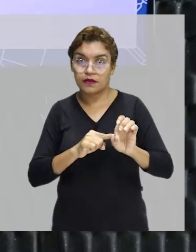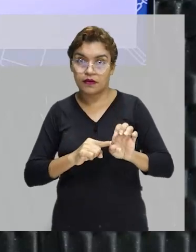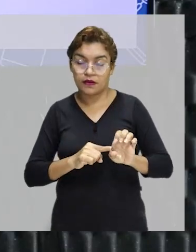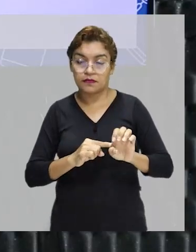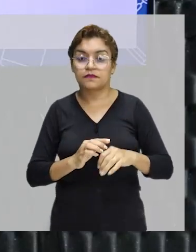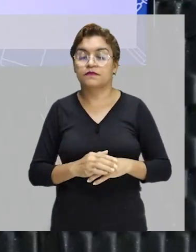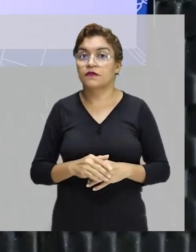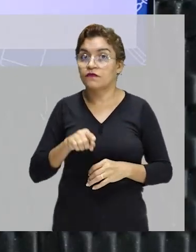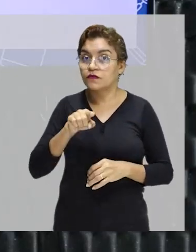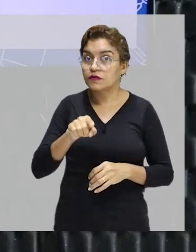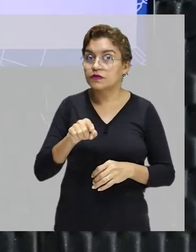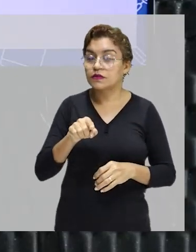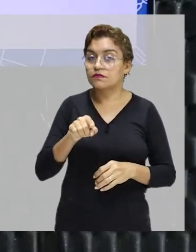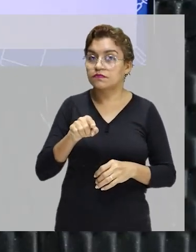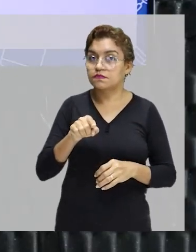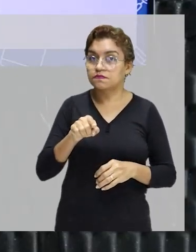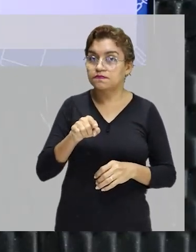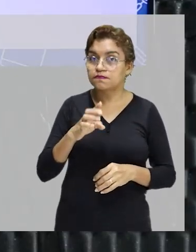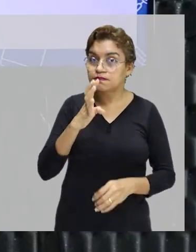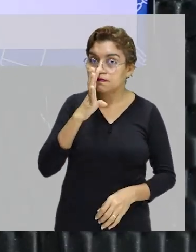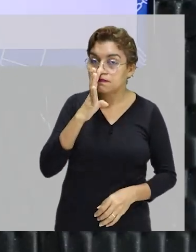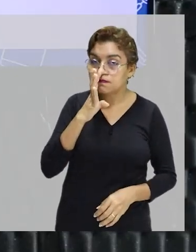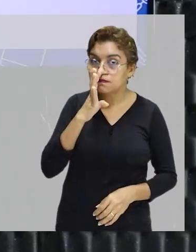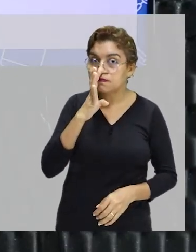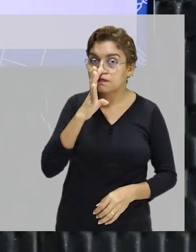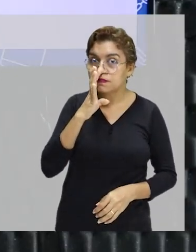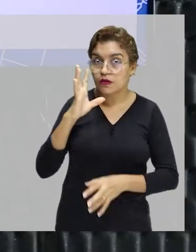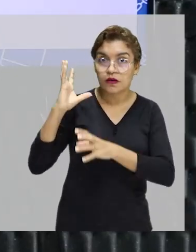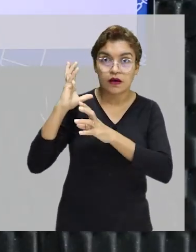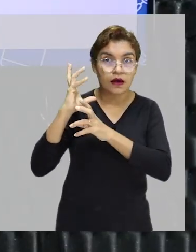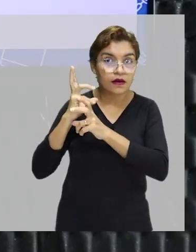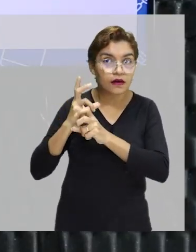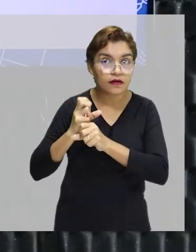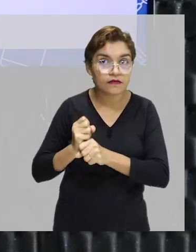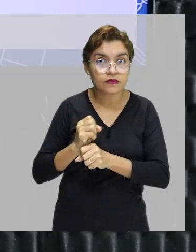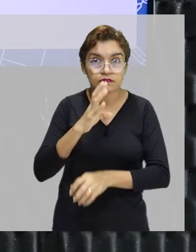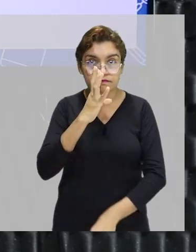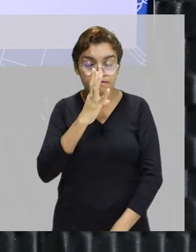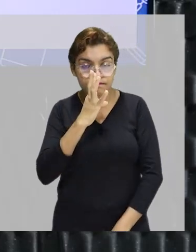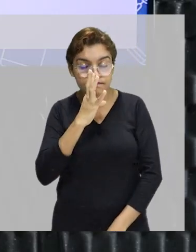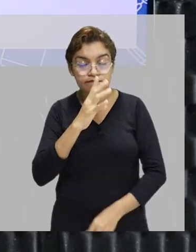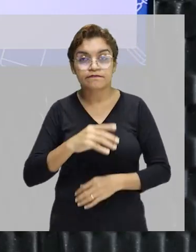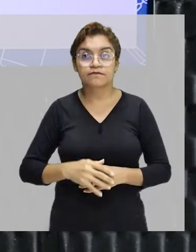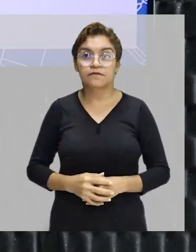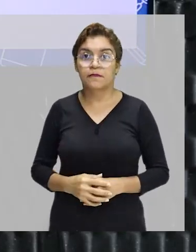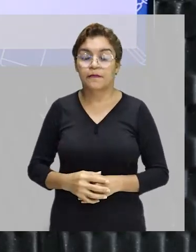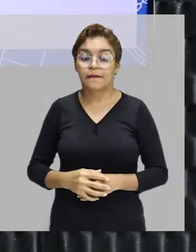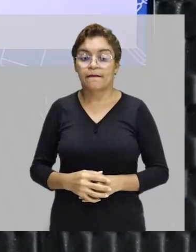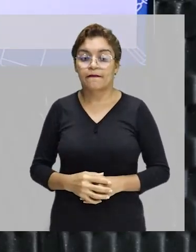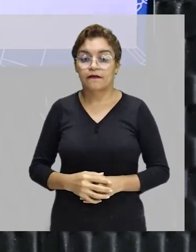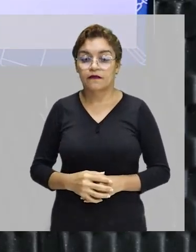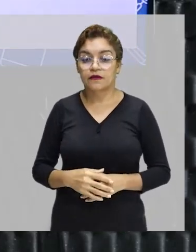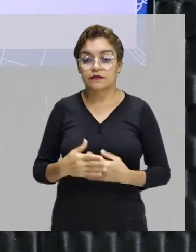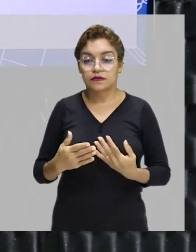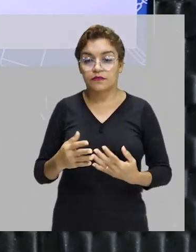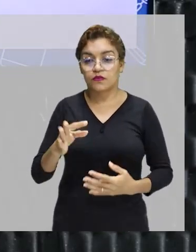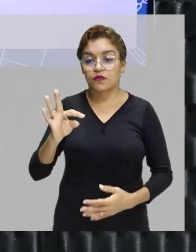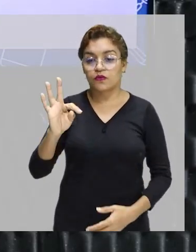está atento, né, observou aquela revisão sobre os modelos atômicos, o